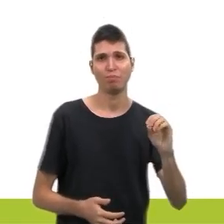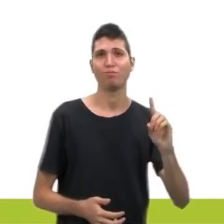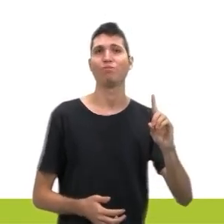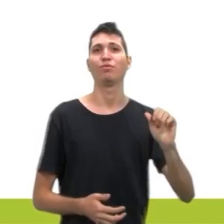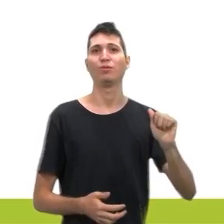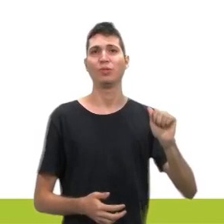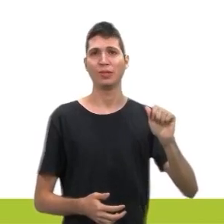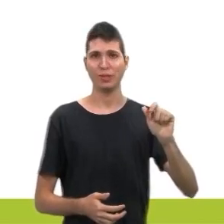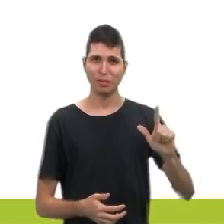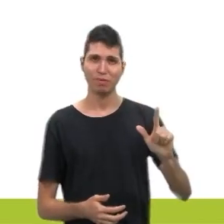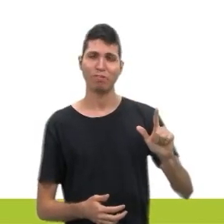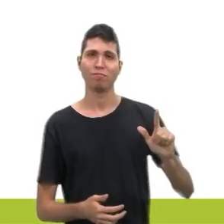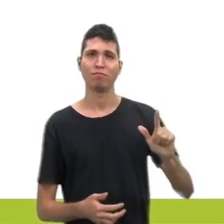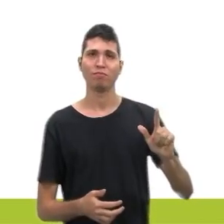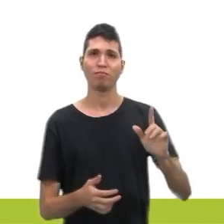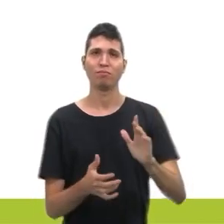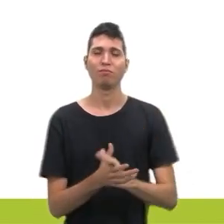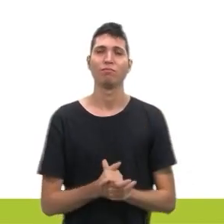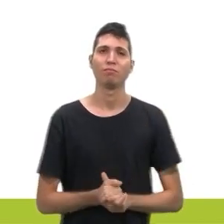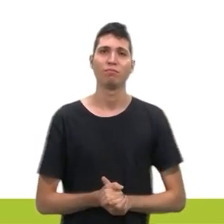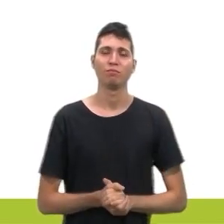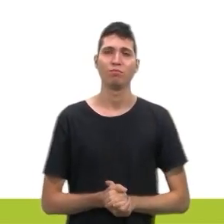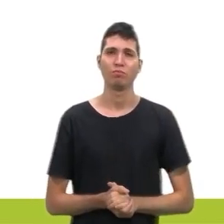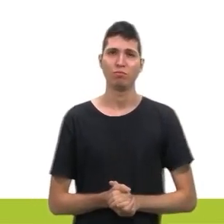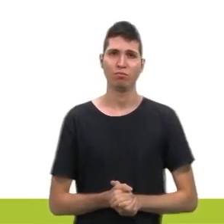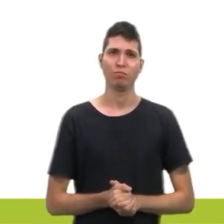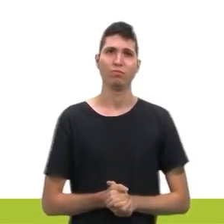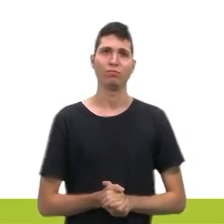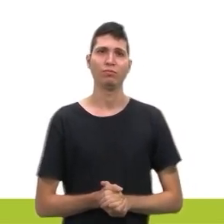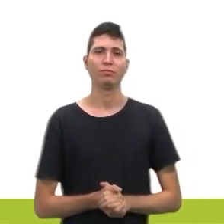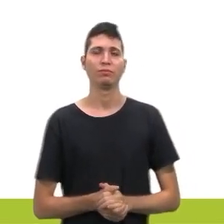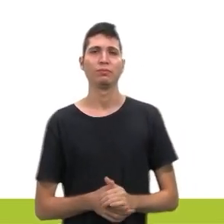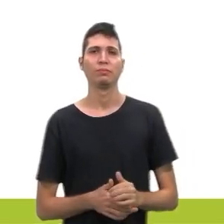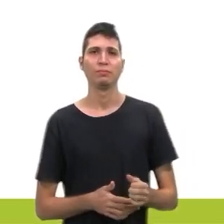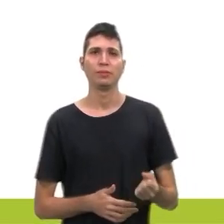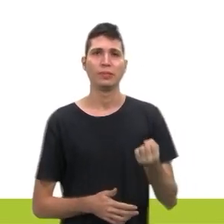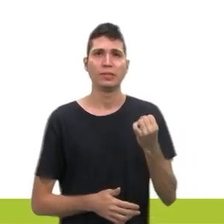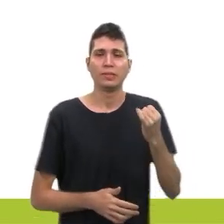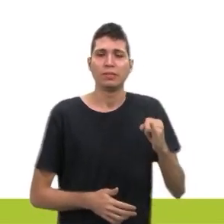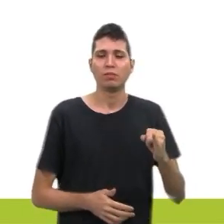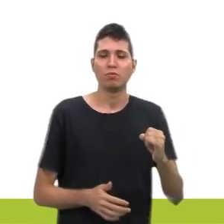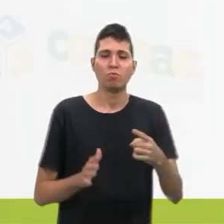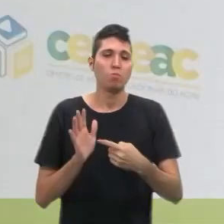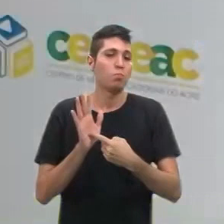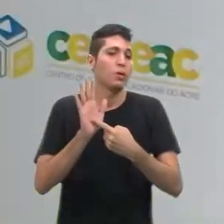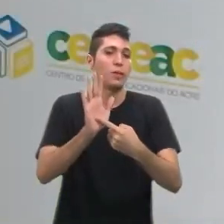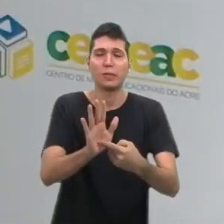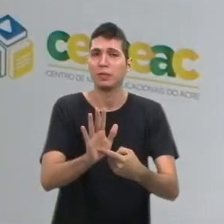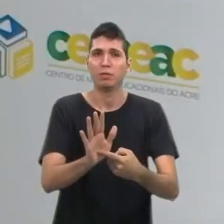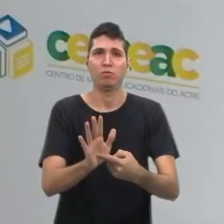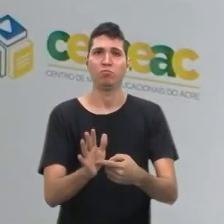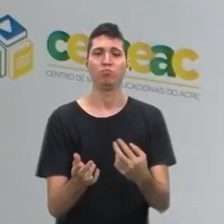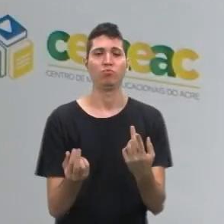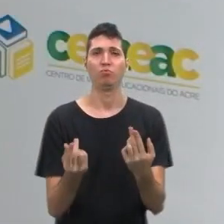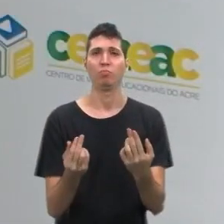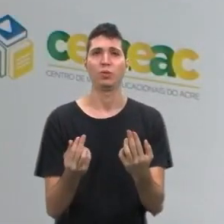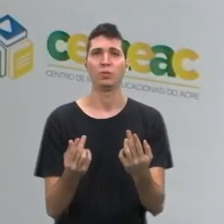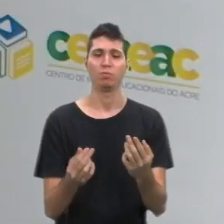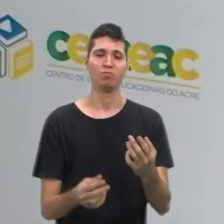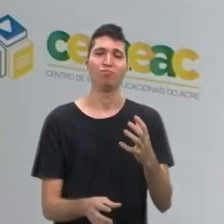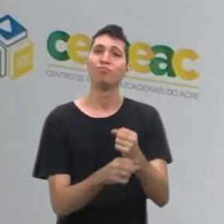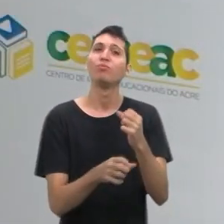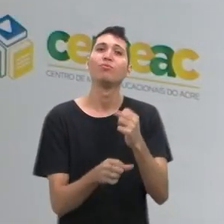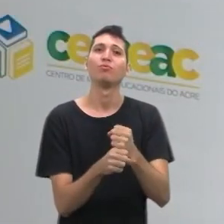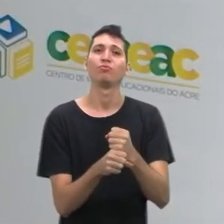gente? Professor, e quando não aparece essa repetição de valores? Aí você diz simplesmente que não há moda, tudo bem?